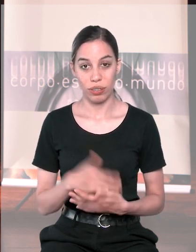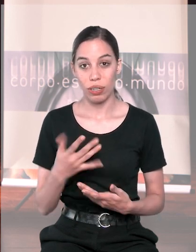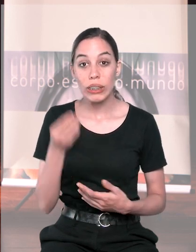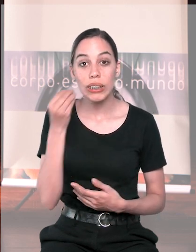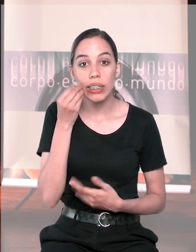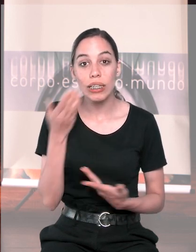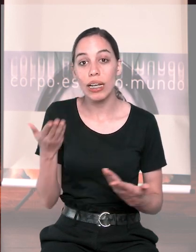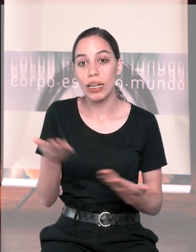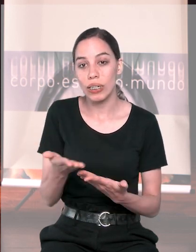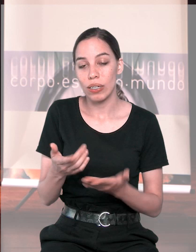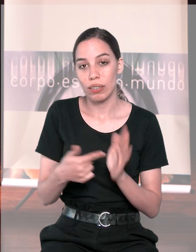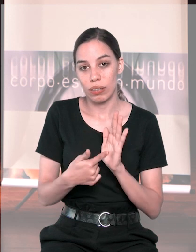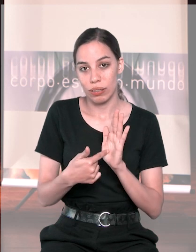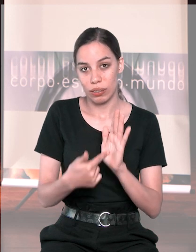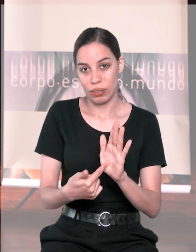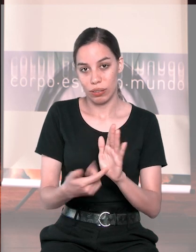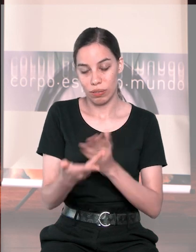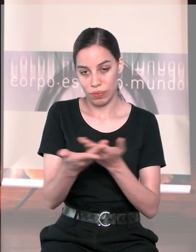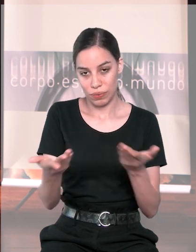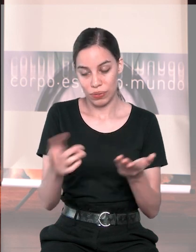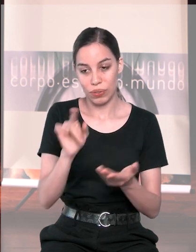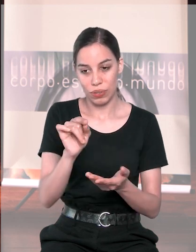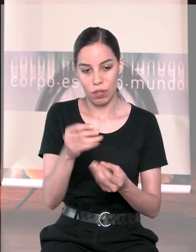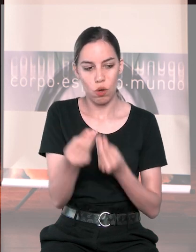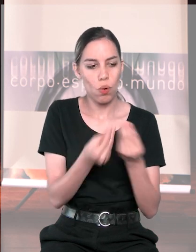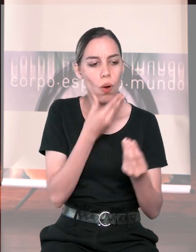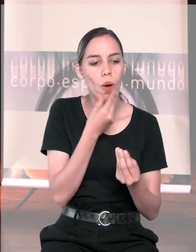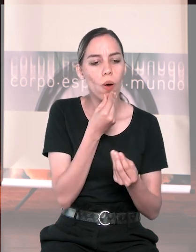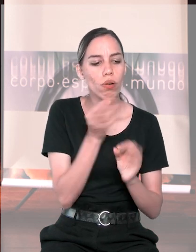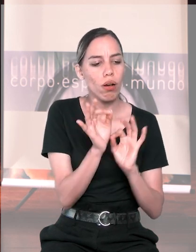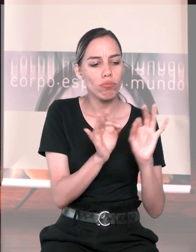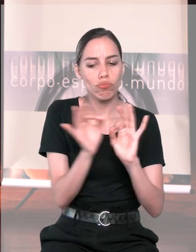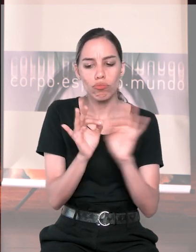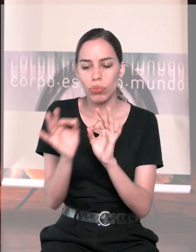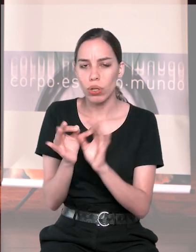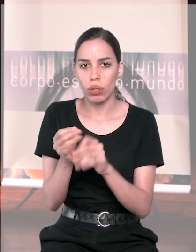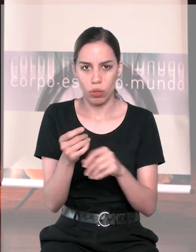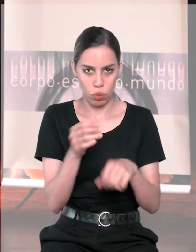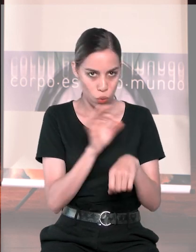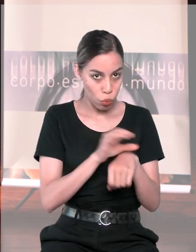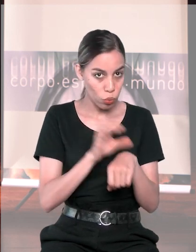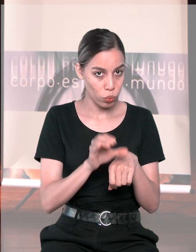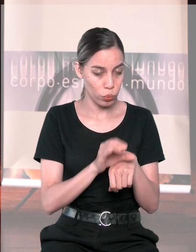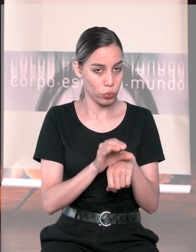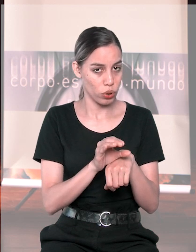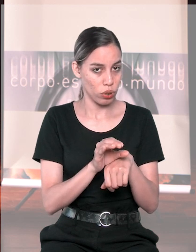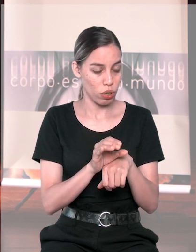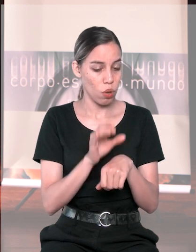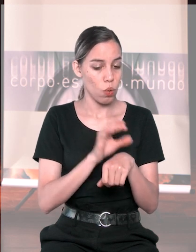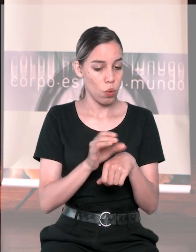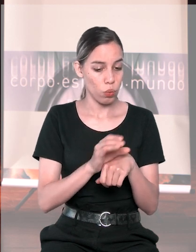Então, eu vou tentar agora montar com vocês como é que ele vai construindo o curso. O curso parte de uma noção